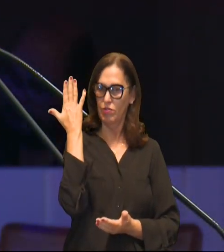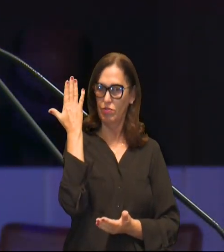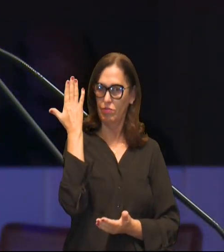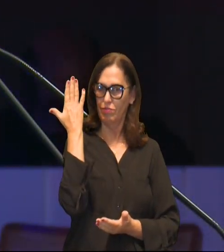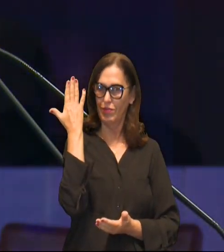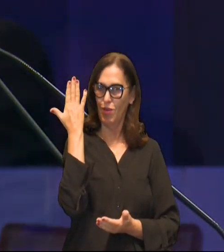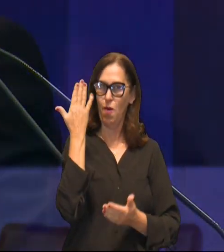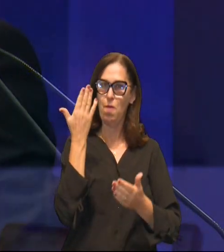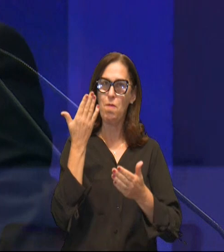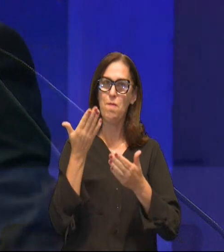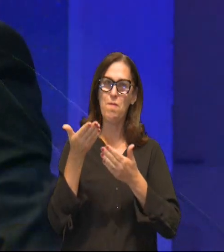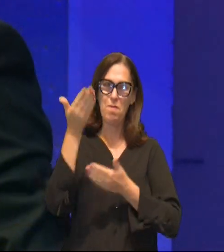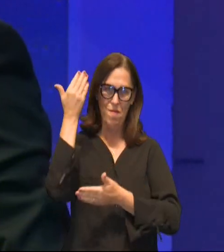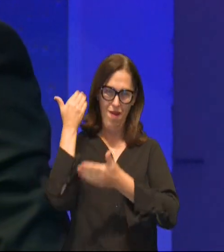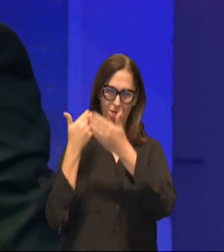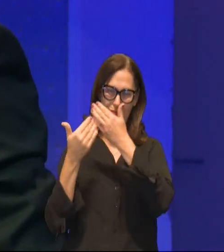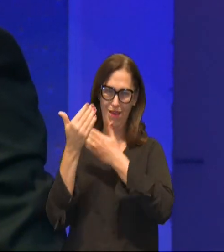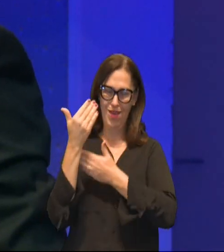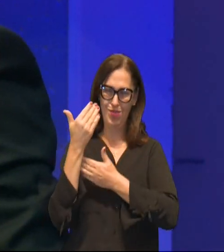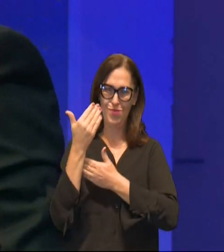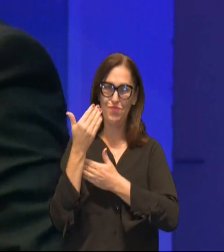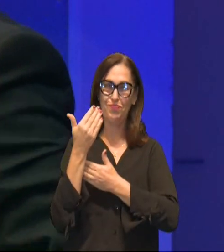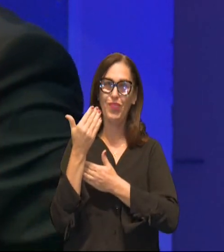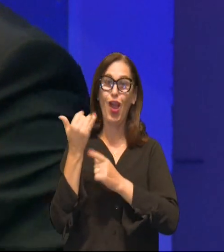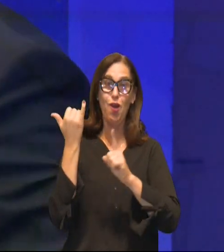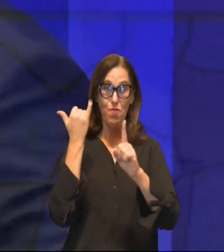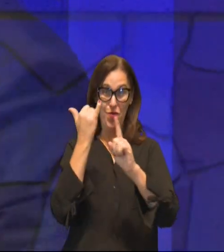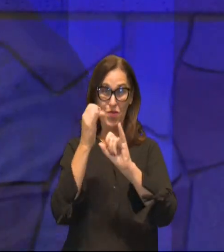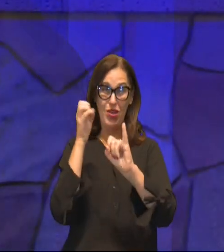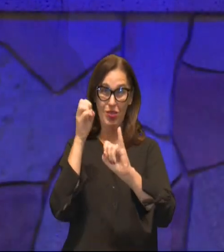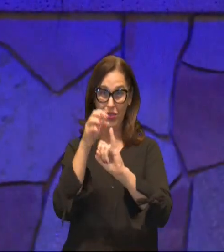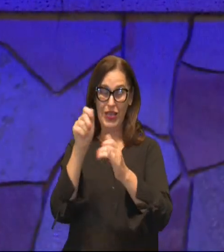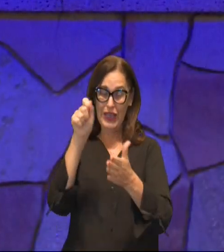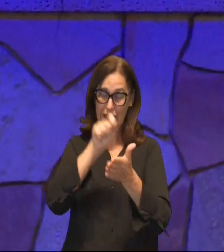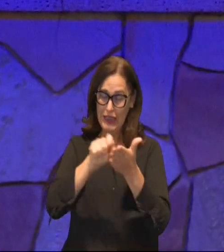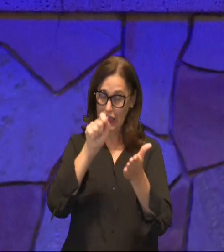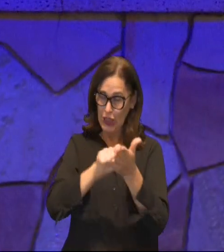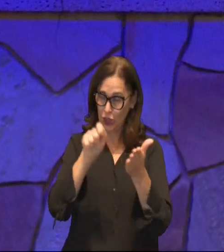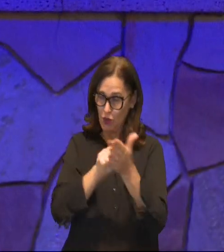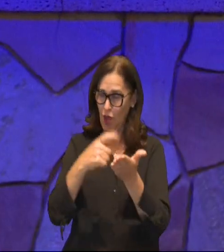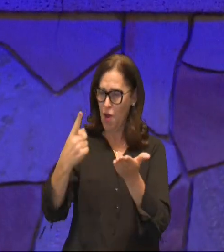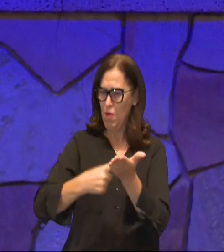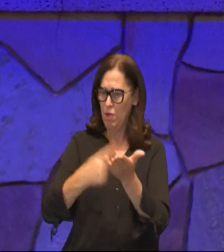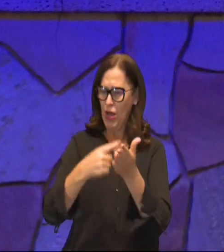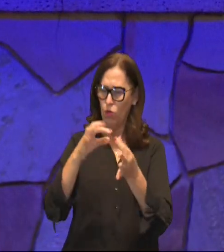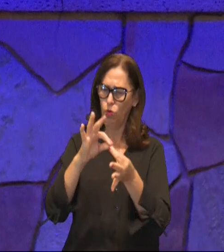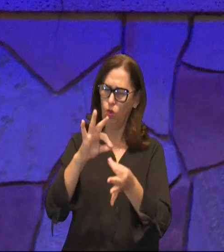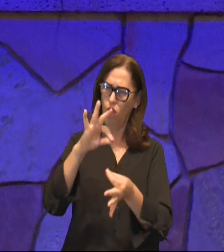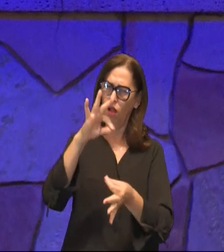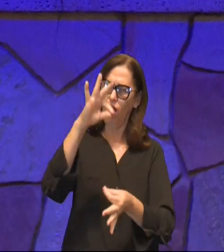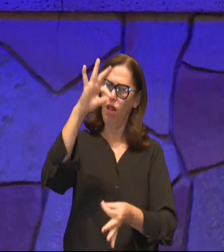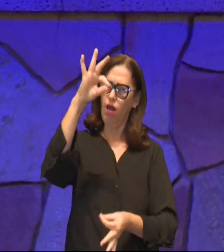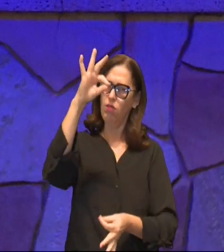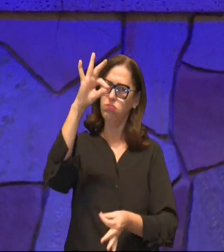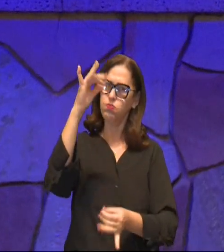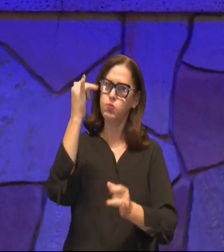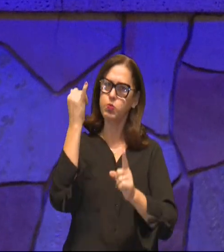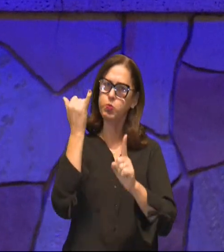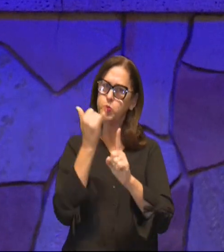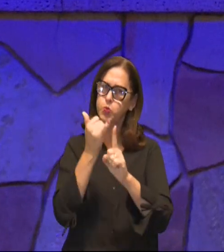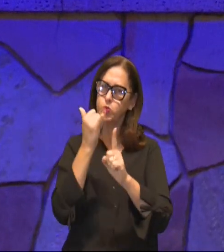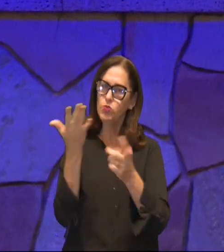O profeta Isaías, queridos irmãos, escreveu o livro profético mais extenso da Bíblia. E o nome